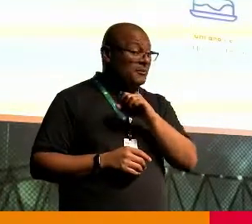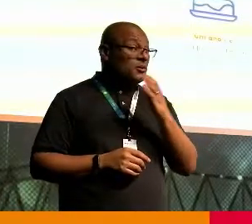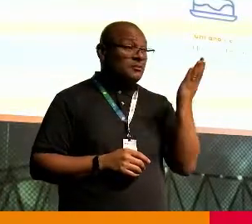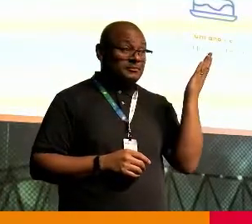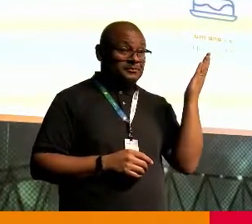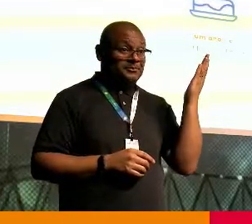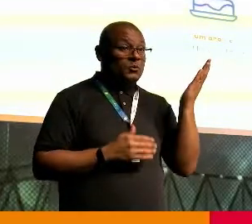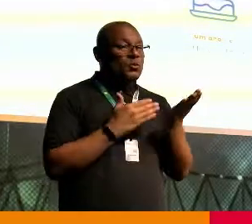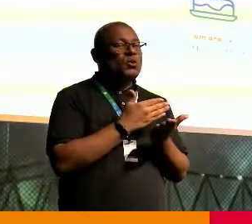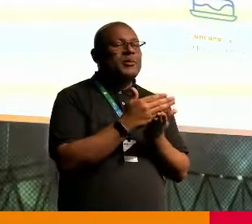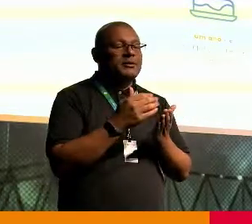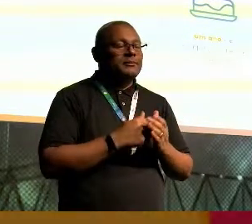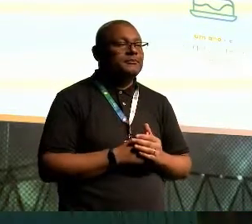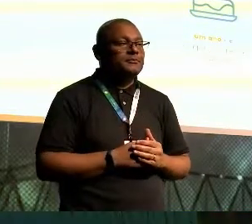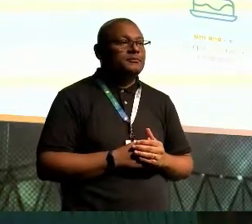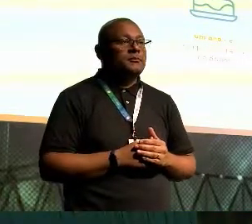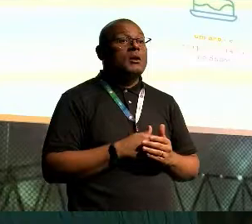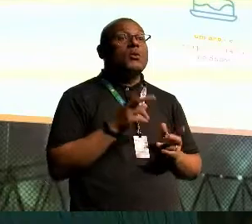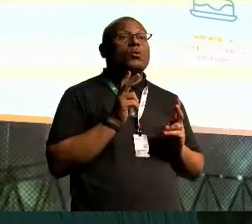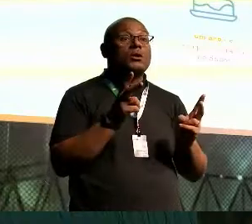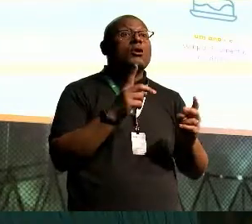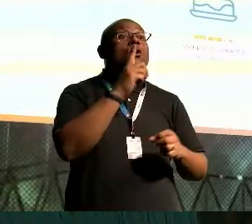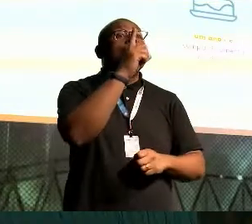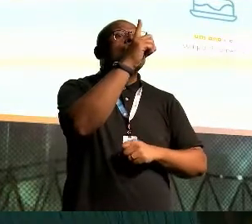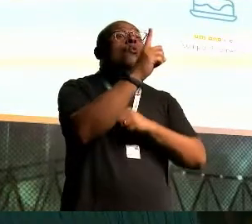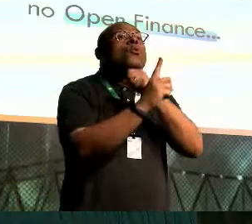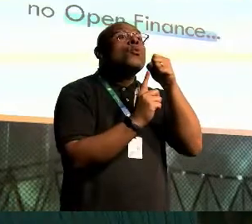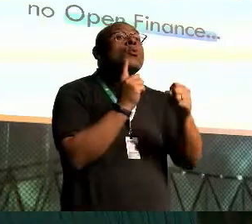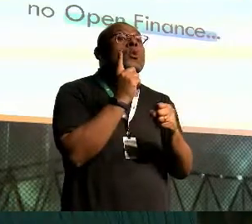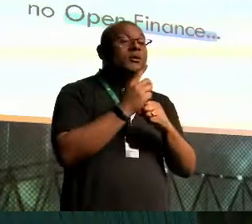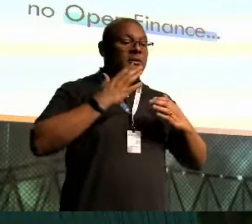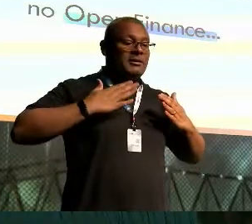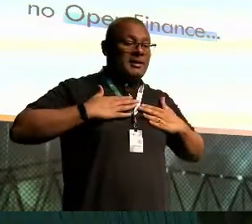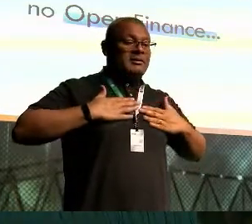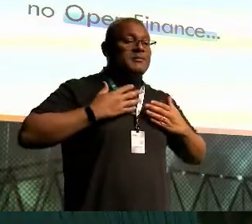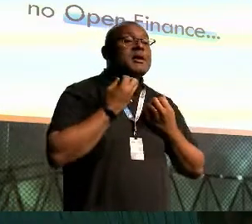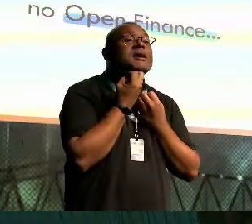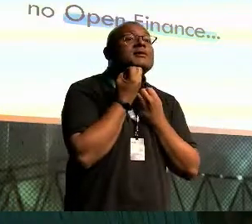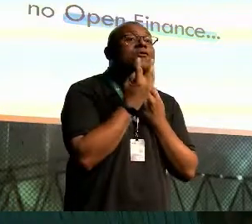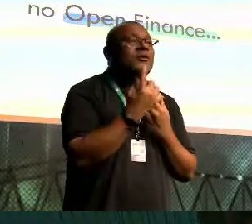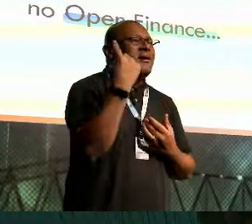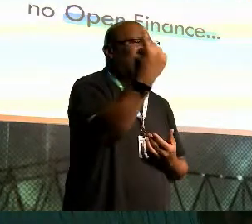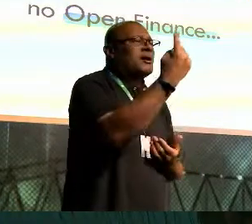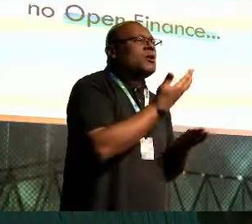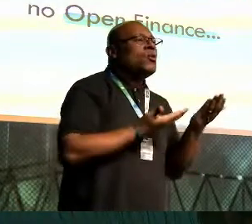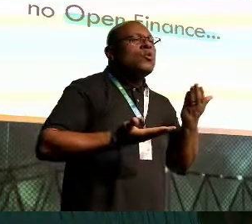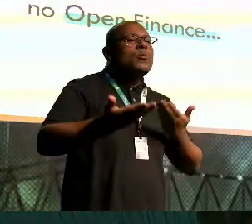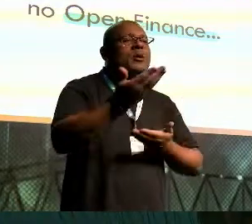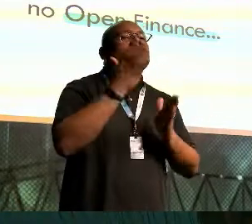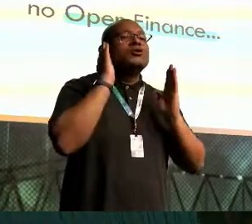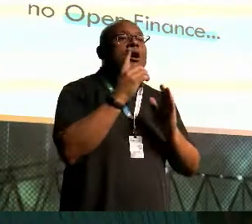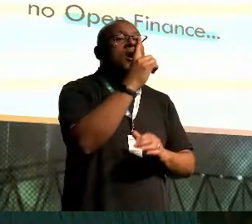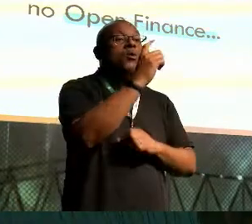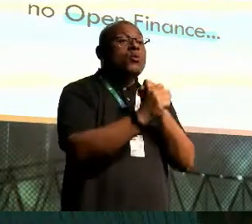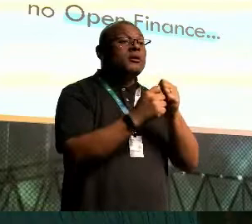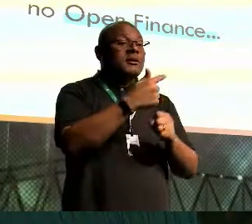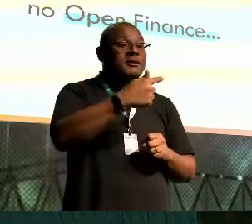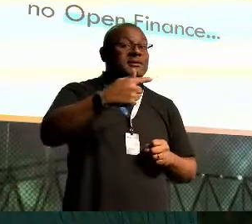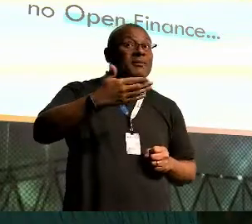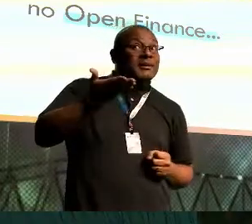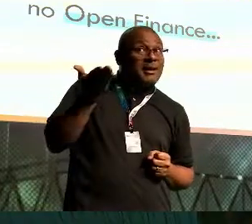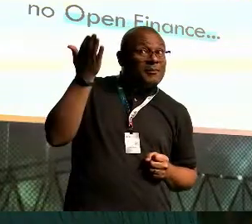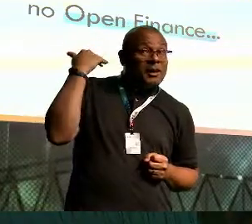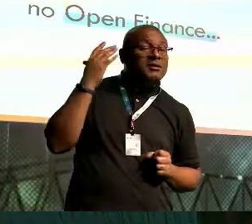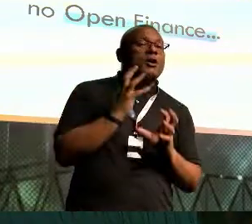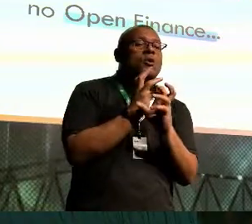parte inicial. E aí, vamos aqui, 1 ano de compartilhamento de dados. De fato, a gente está completando, na semana passada, completou